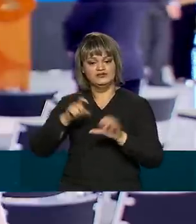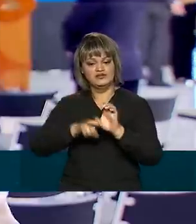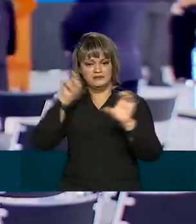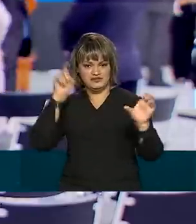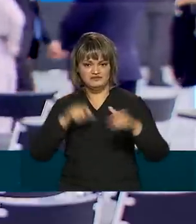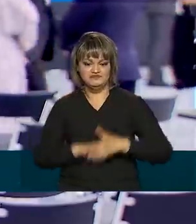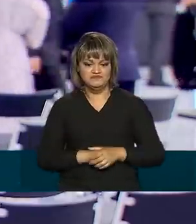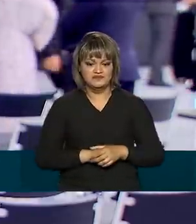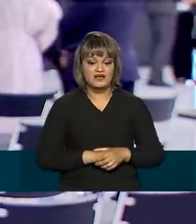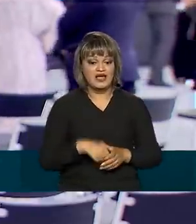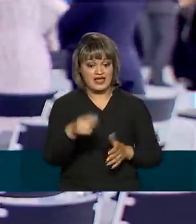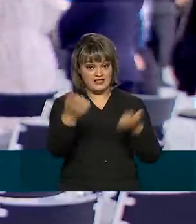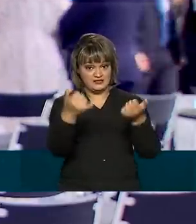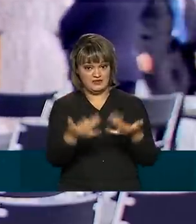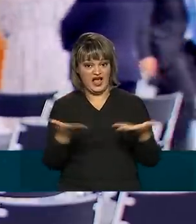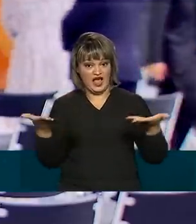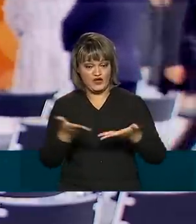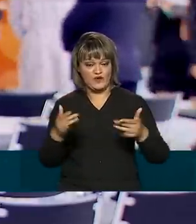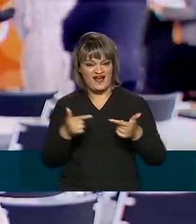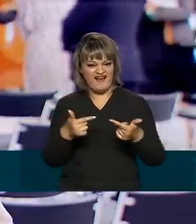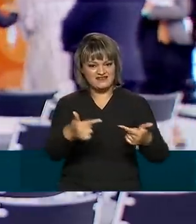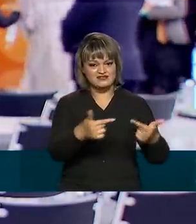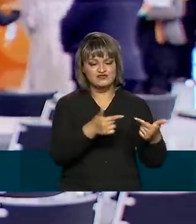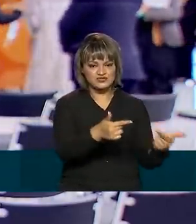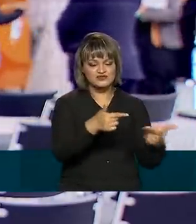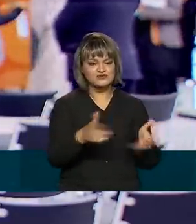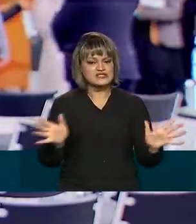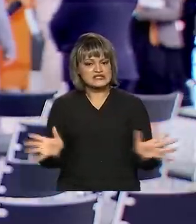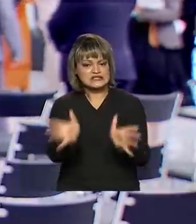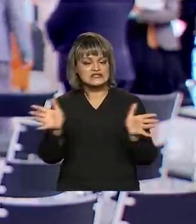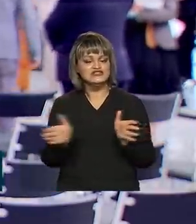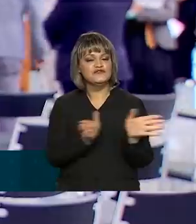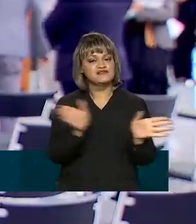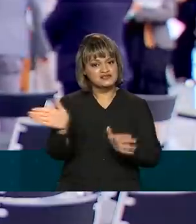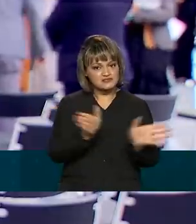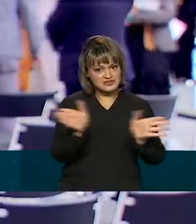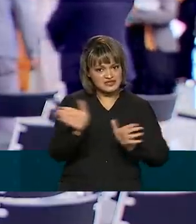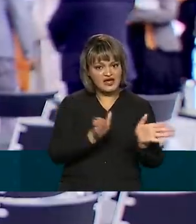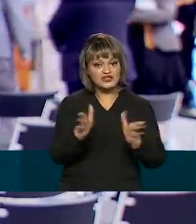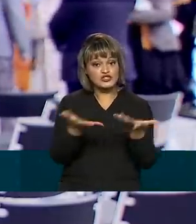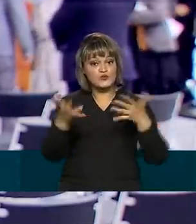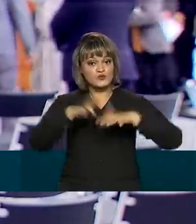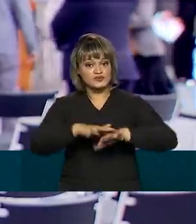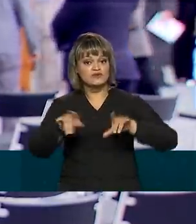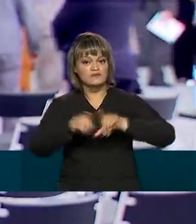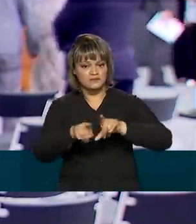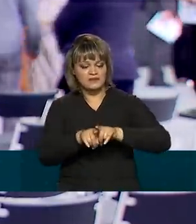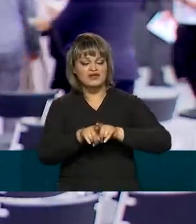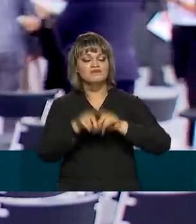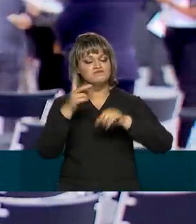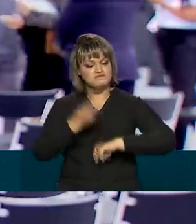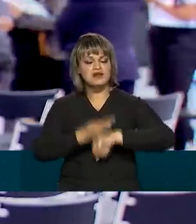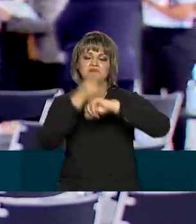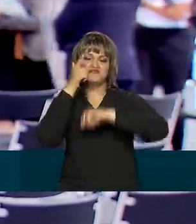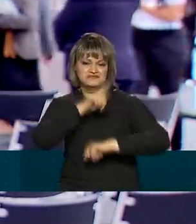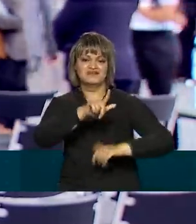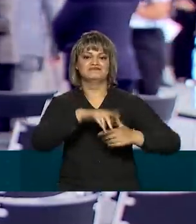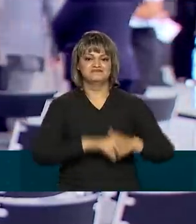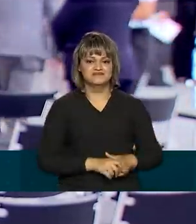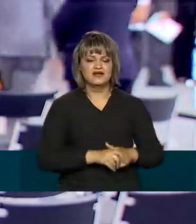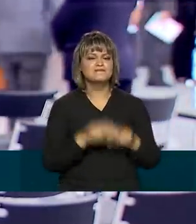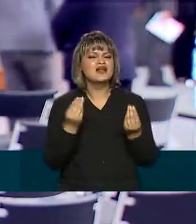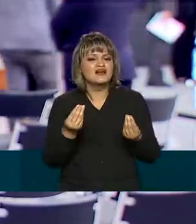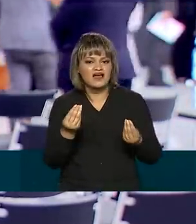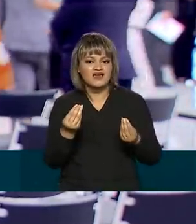Por isso, a partir de agora, iniciativas que promovem a acessibilidade e inclusão serão premiadas. A ideia